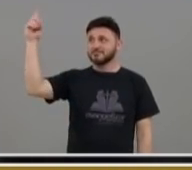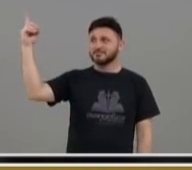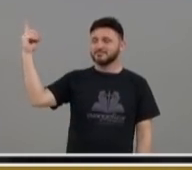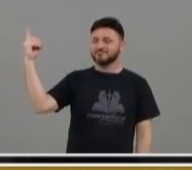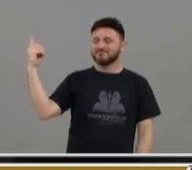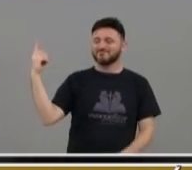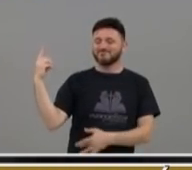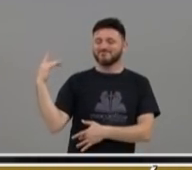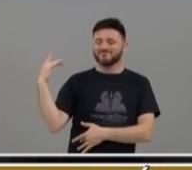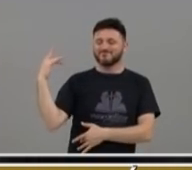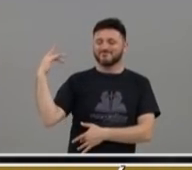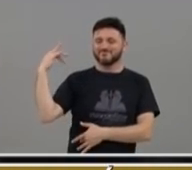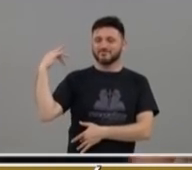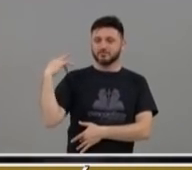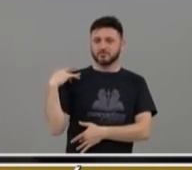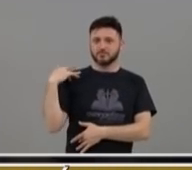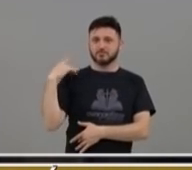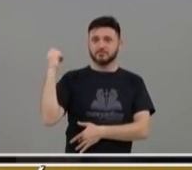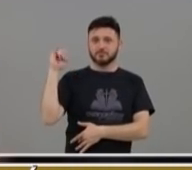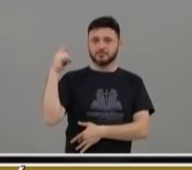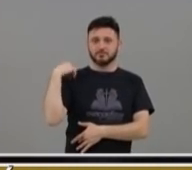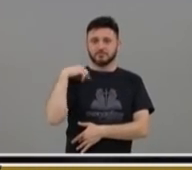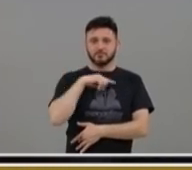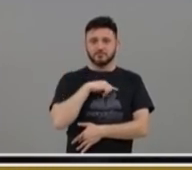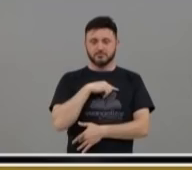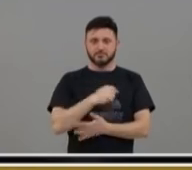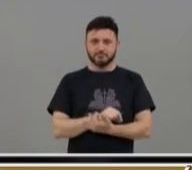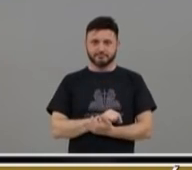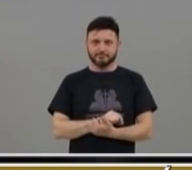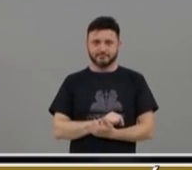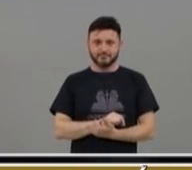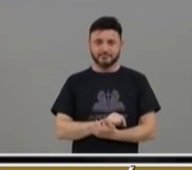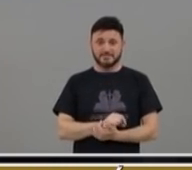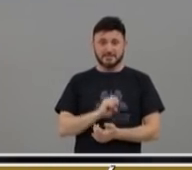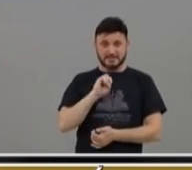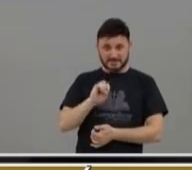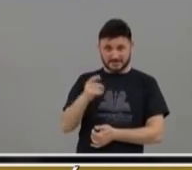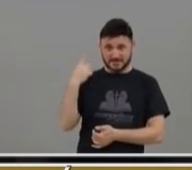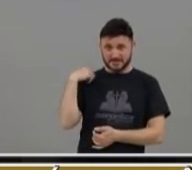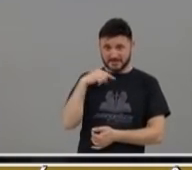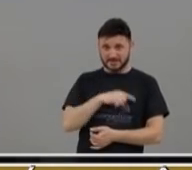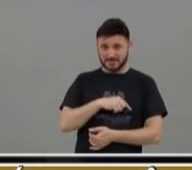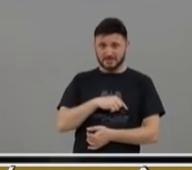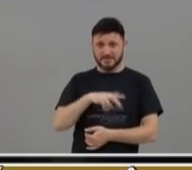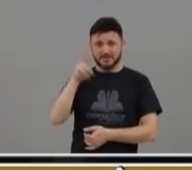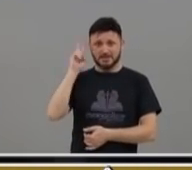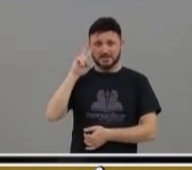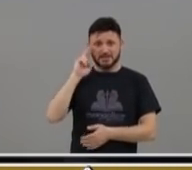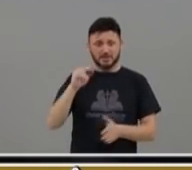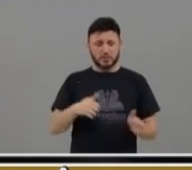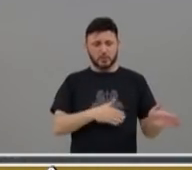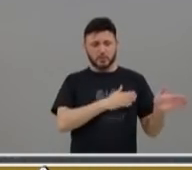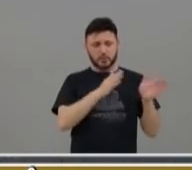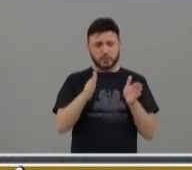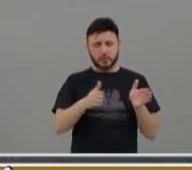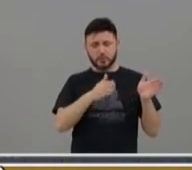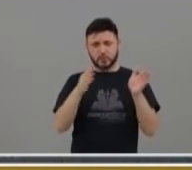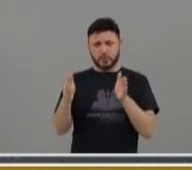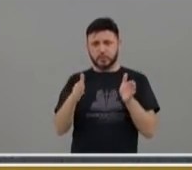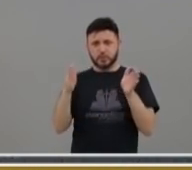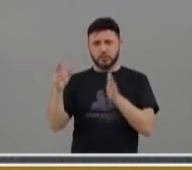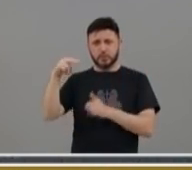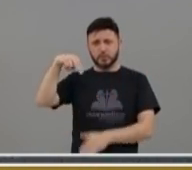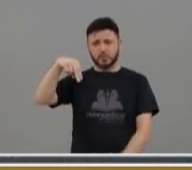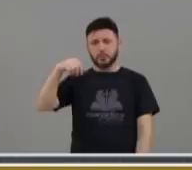impurezas da nossa vida. Se fôssemos para a psicologia, olhando toda a teoria de Narciso, Narciso que era tão lindo,